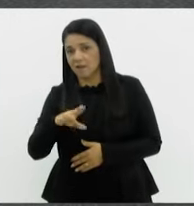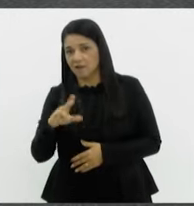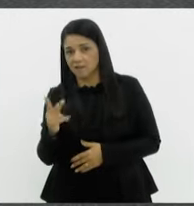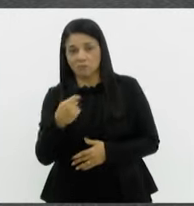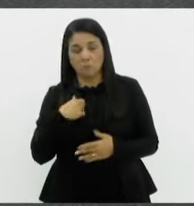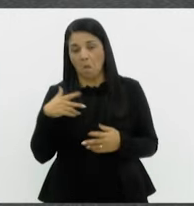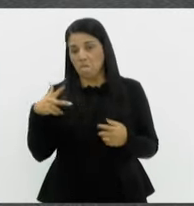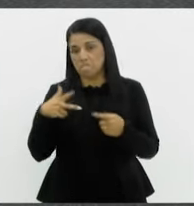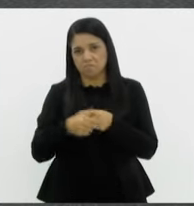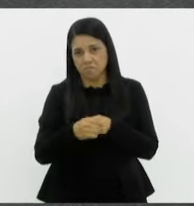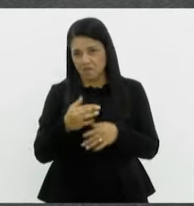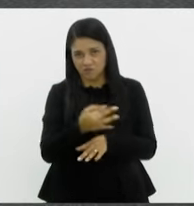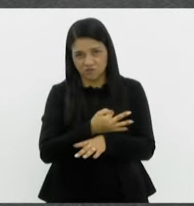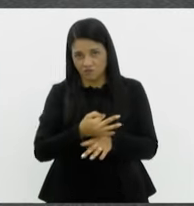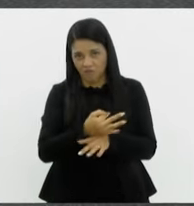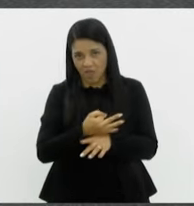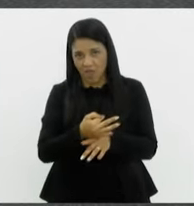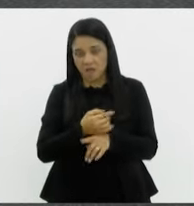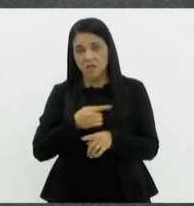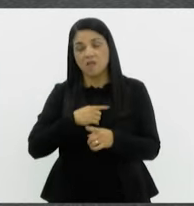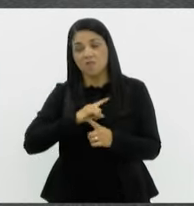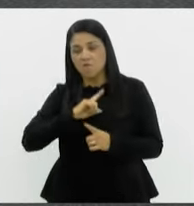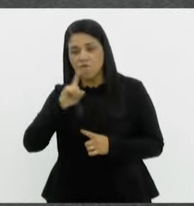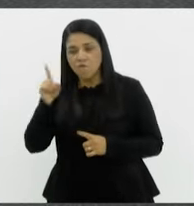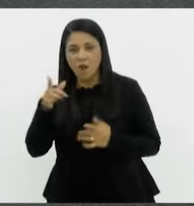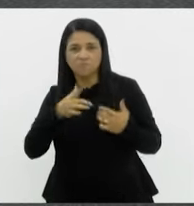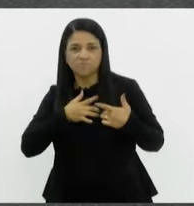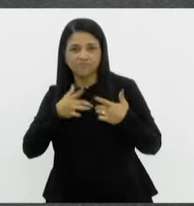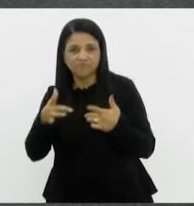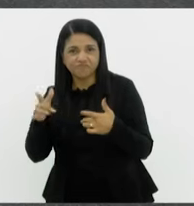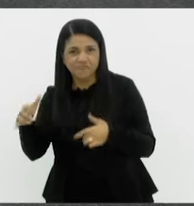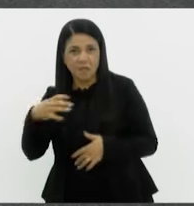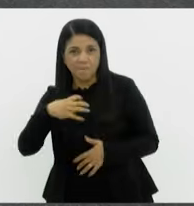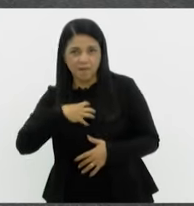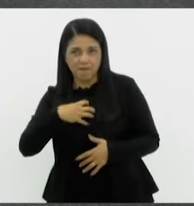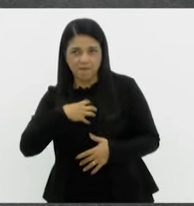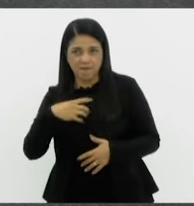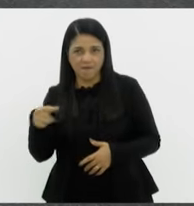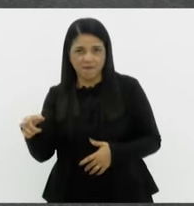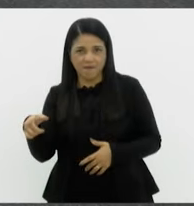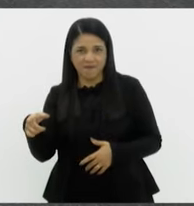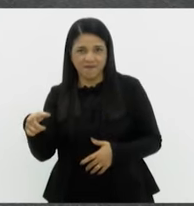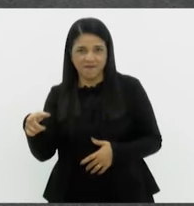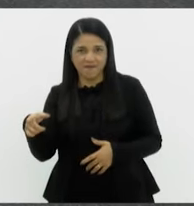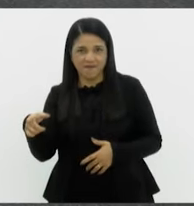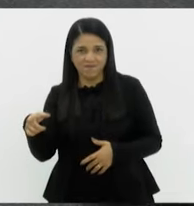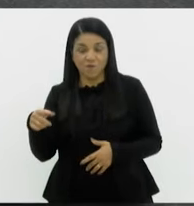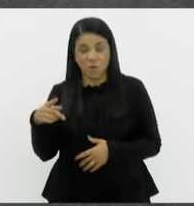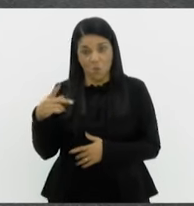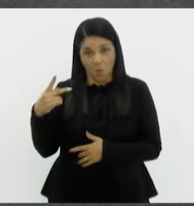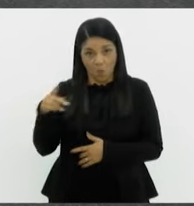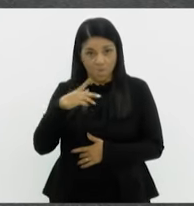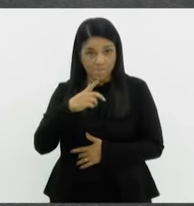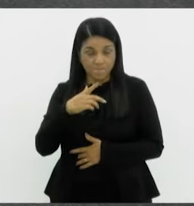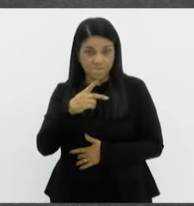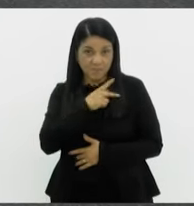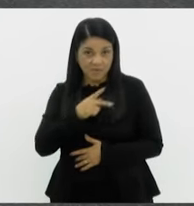férias e foi lá prestar solidariedade para as pessoas na Bahia. Foi o presidente dele que fez